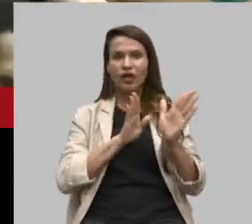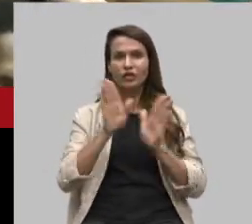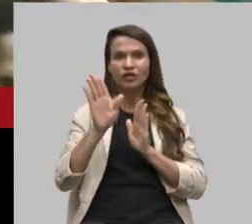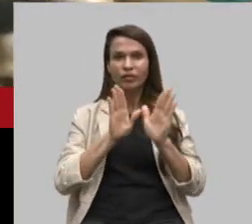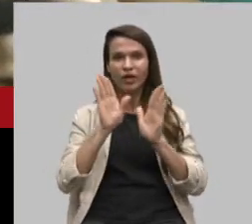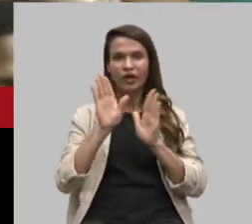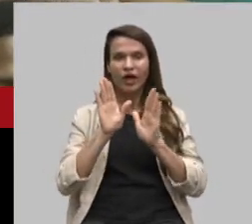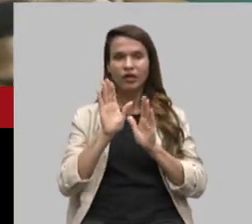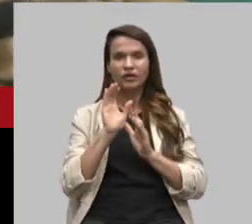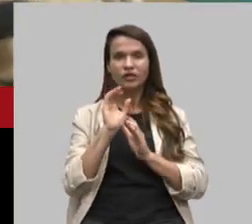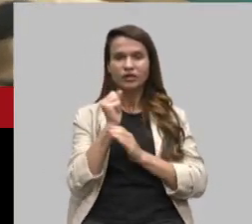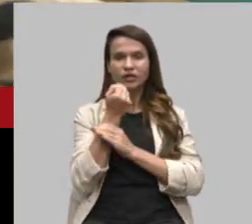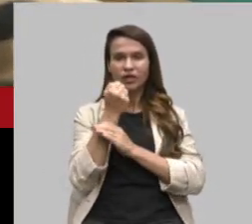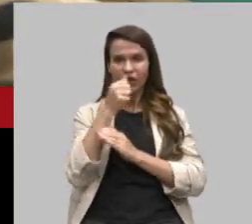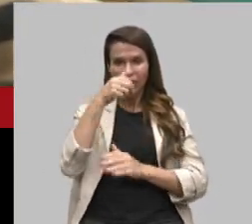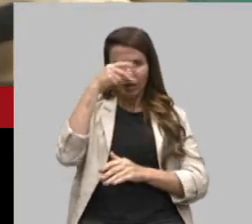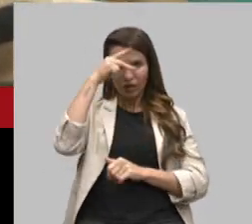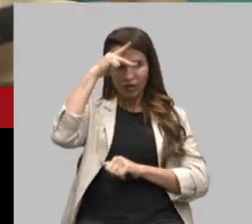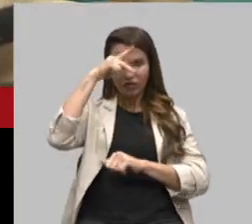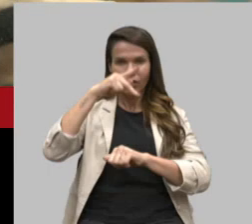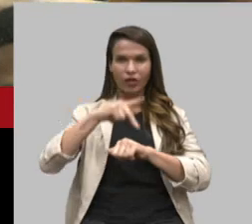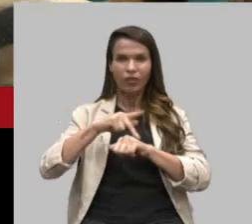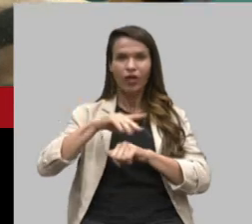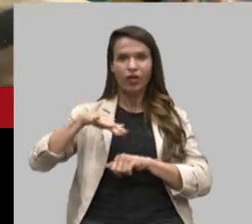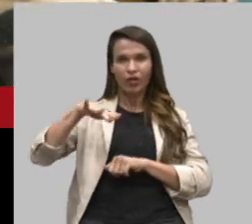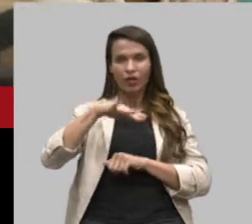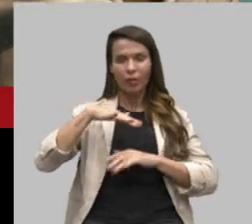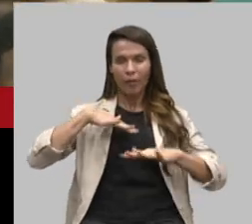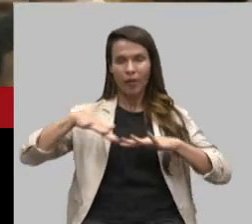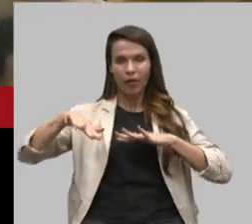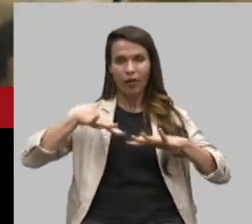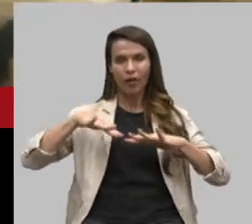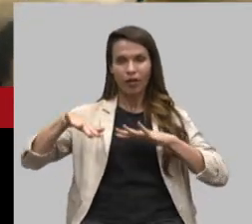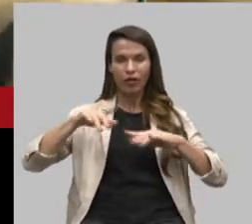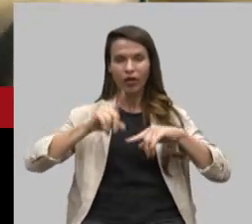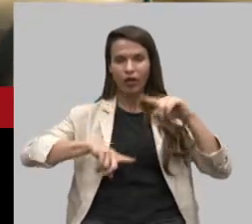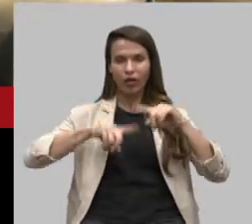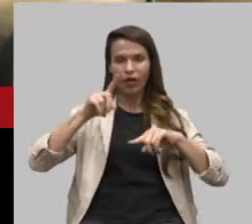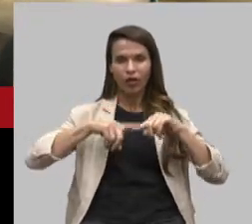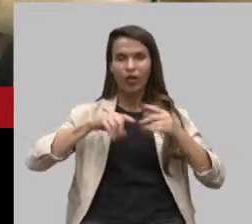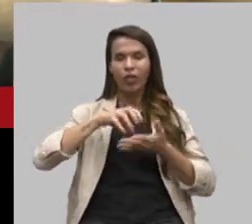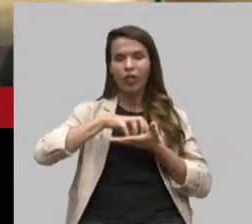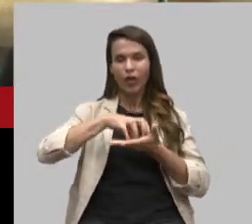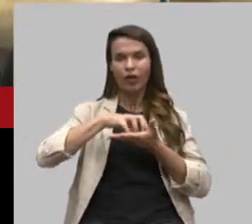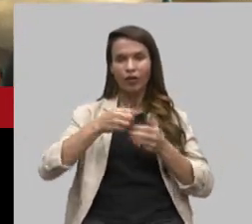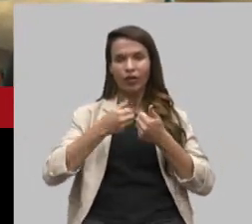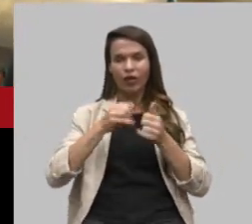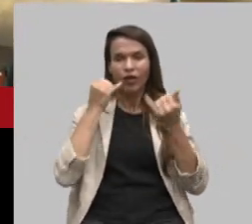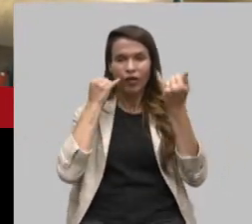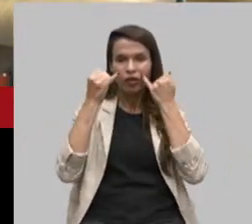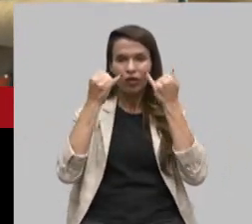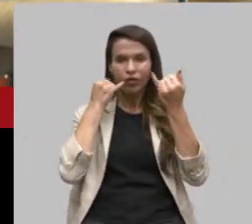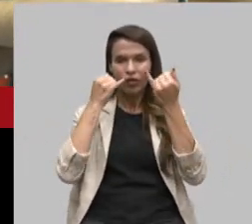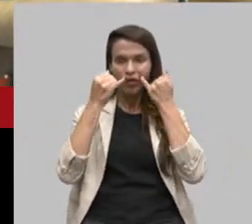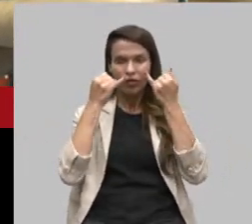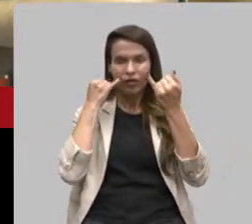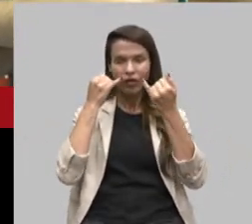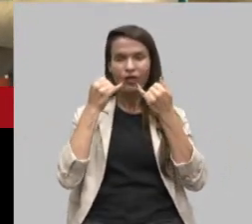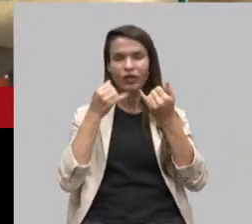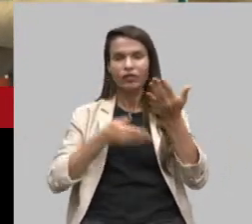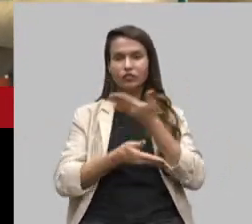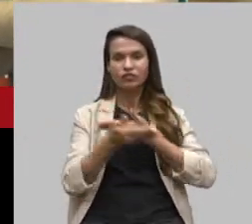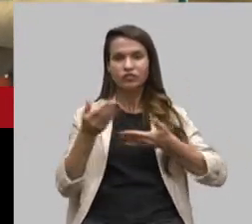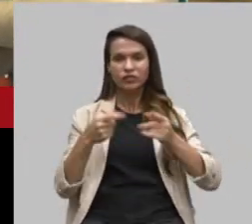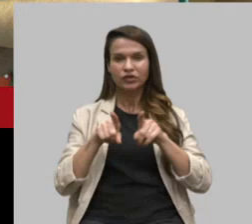autonomia dos espaços mobiliários equipamentos urbanos Transportes informação e comunicação inclusive